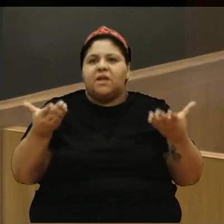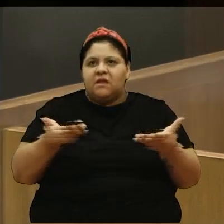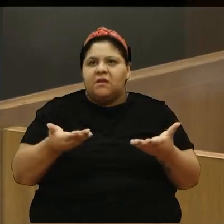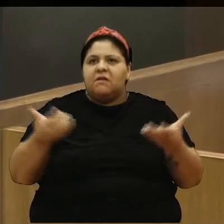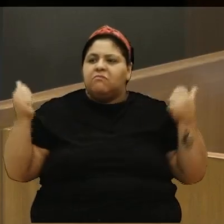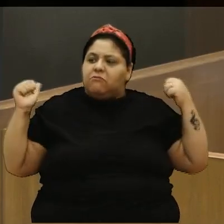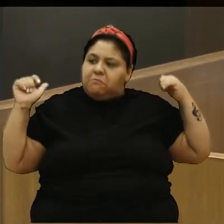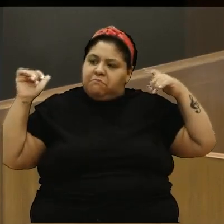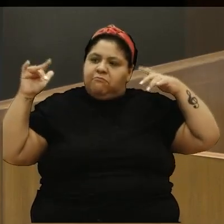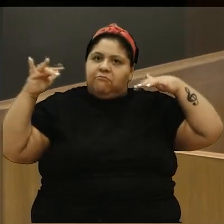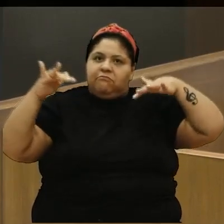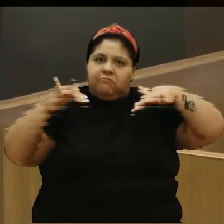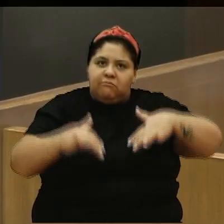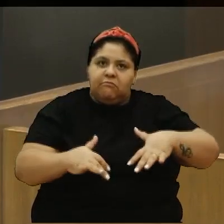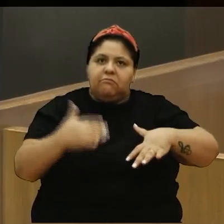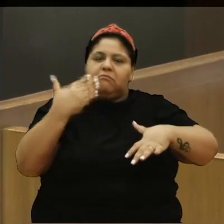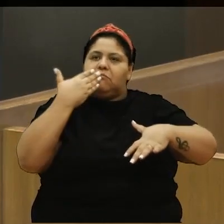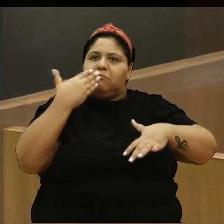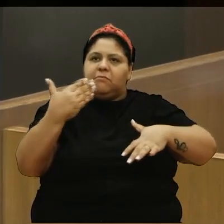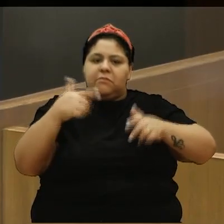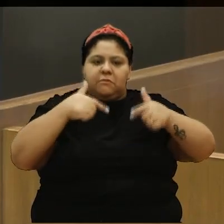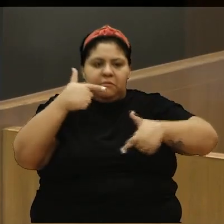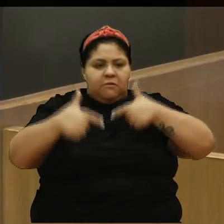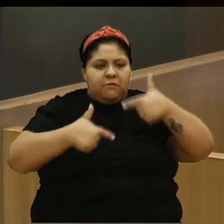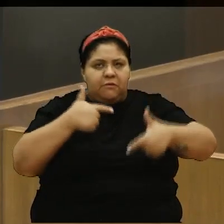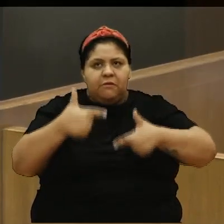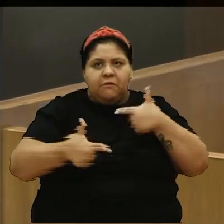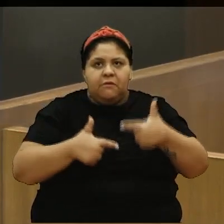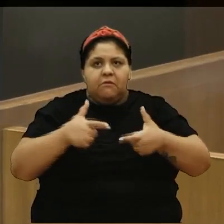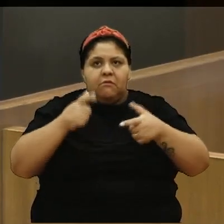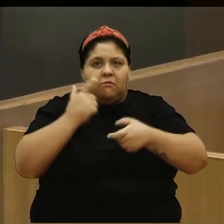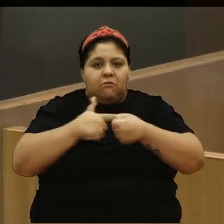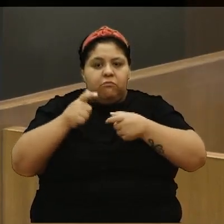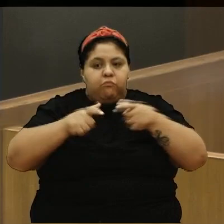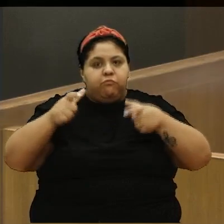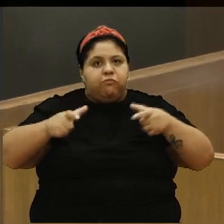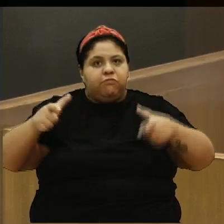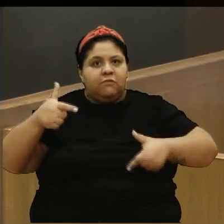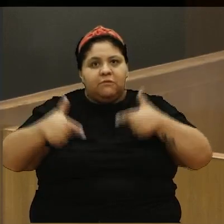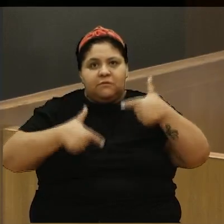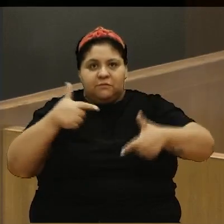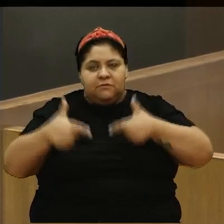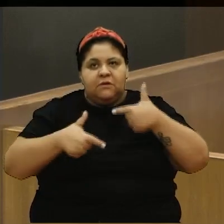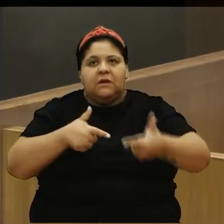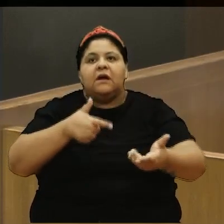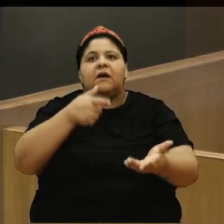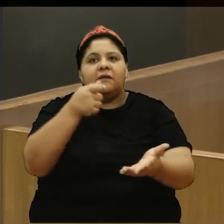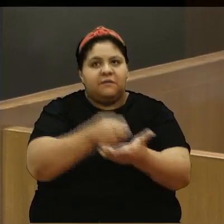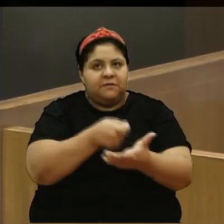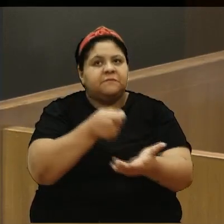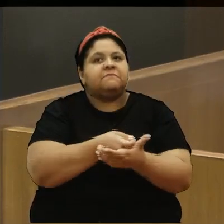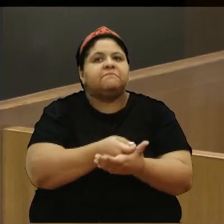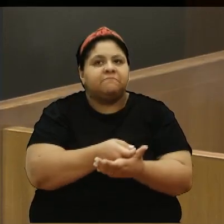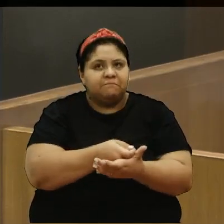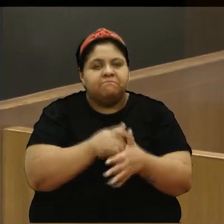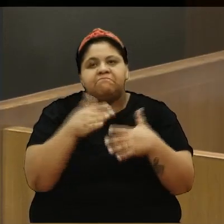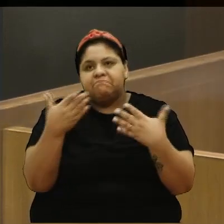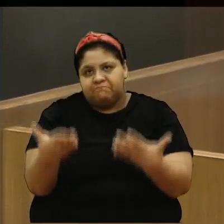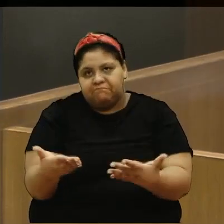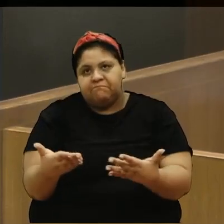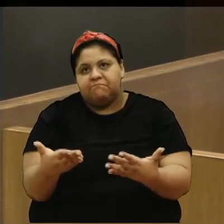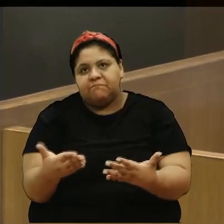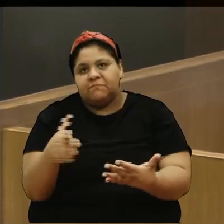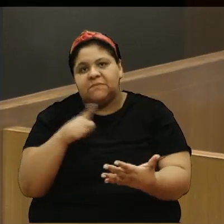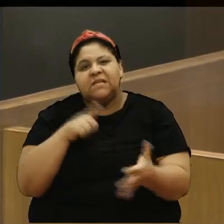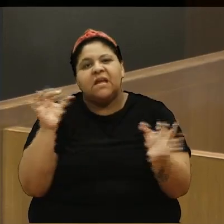gente também procurar emprego, muitas pessoas, e a cidade vai aumentando, os serviços públicos, eles são obrigados. Então, a gente tem